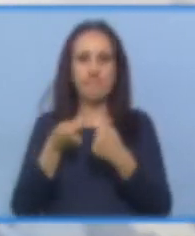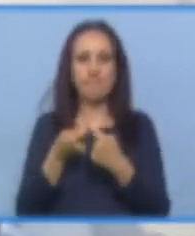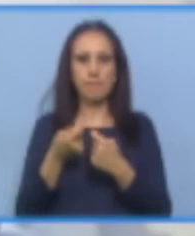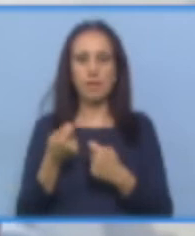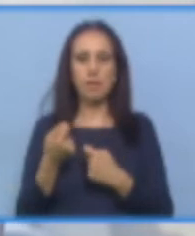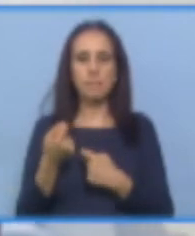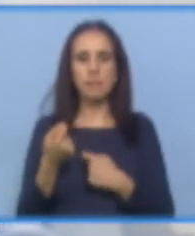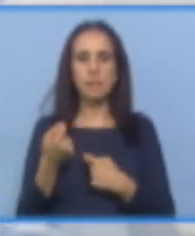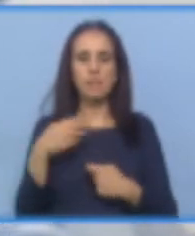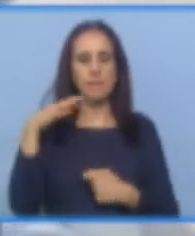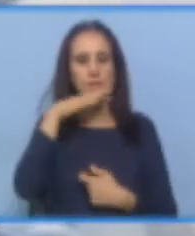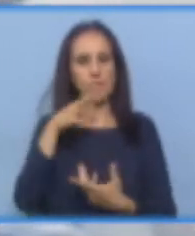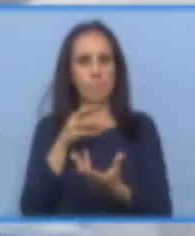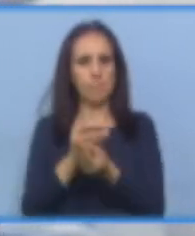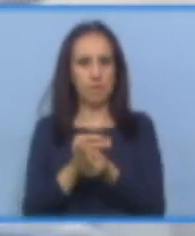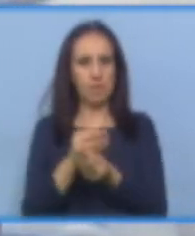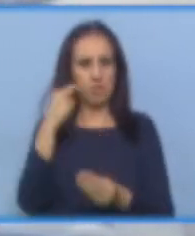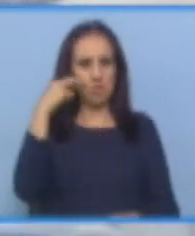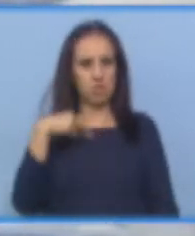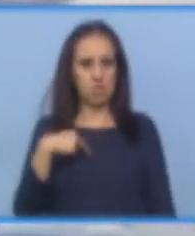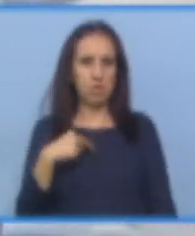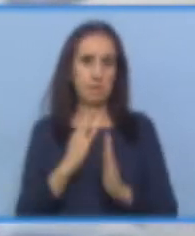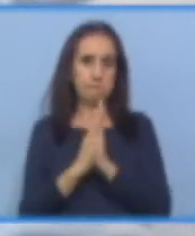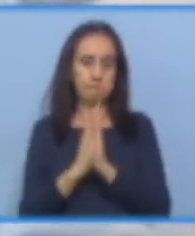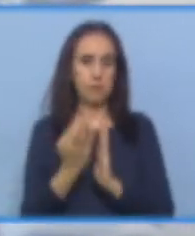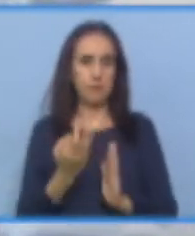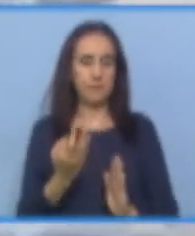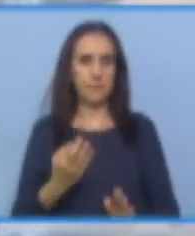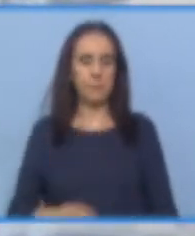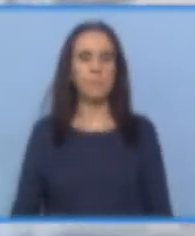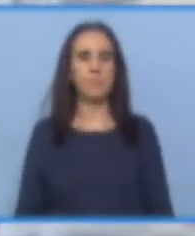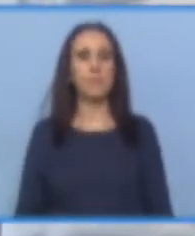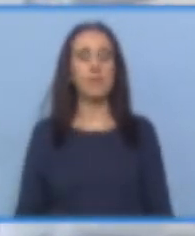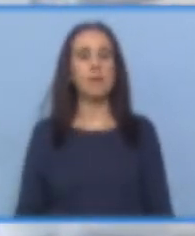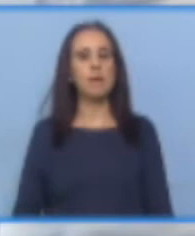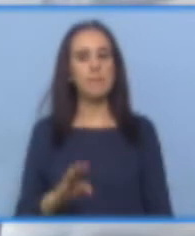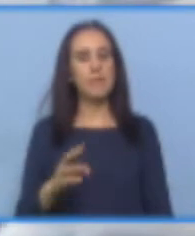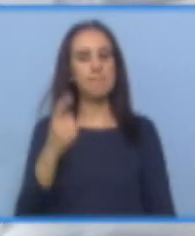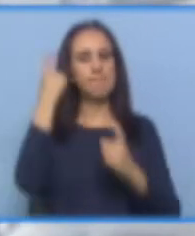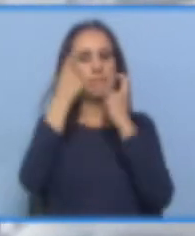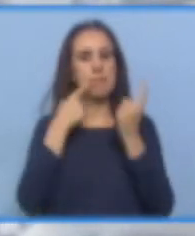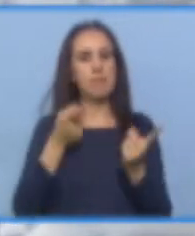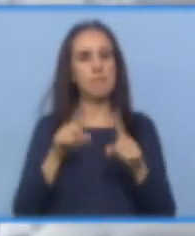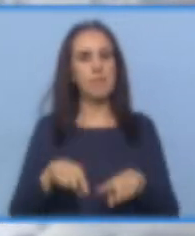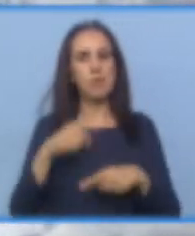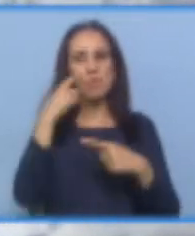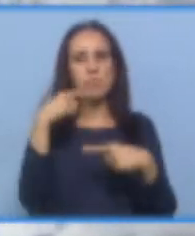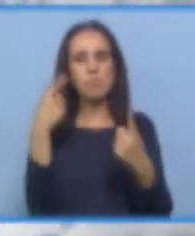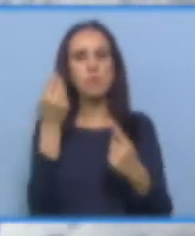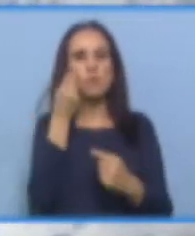pensadas em âmbito de família e em âmbito de igreja também, para repensarmos a forma como nos